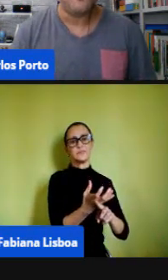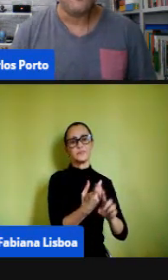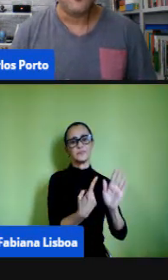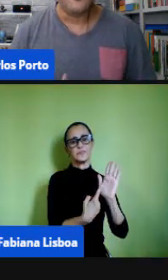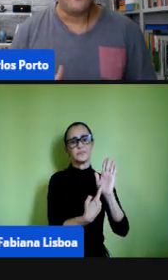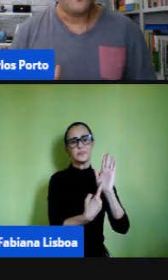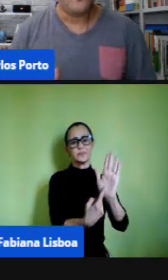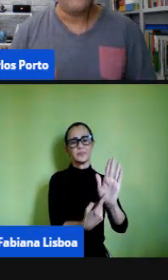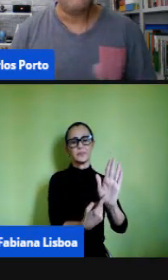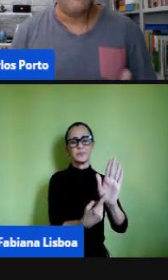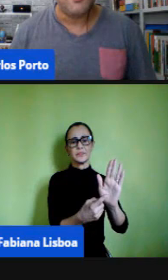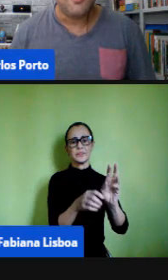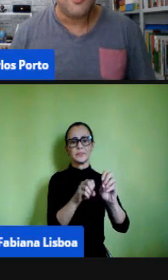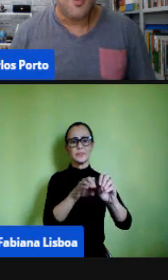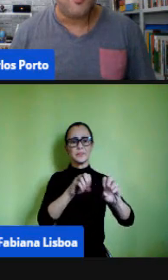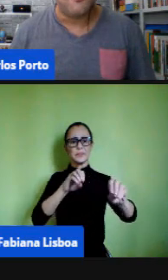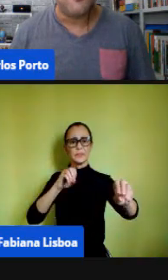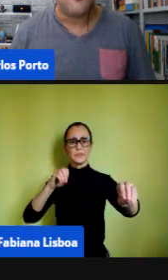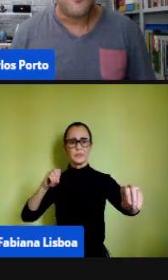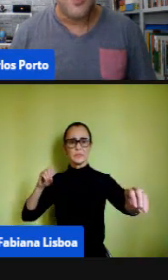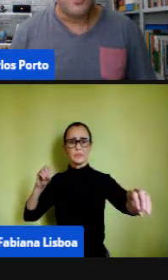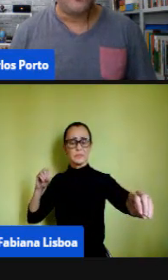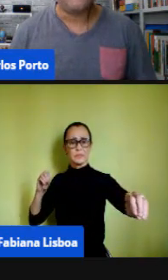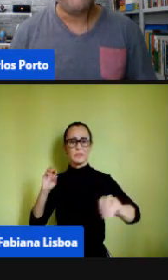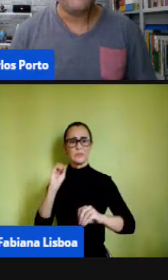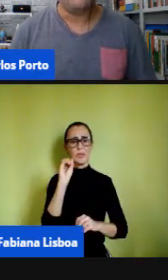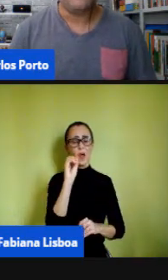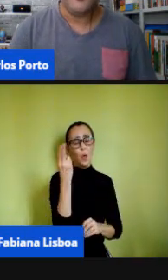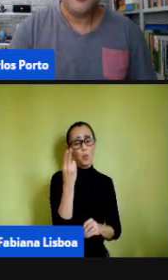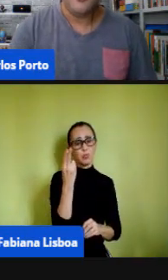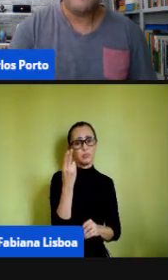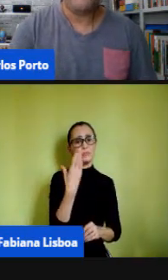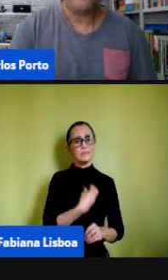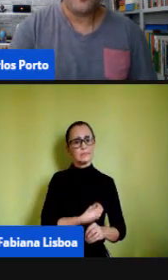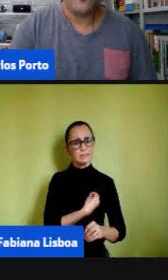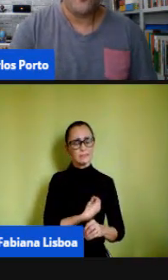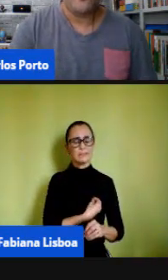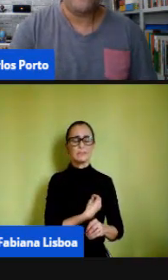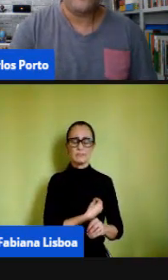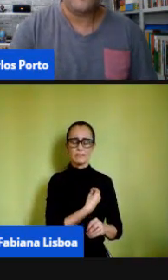distância ou presencial. Nós sabemos